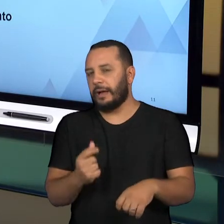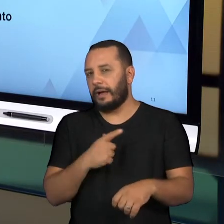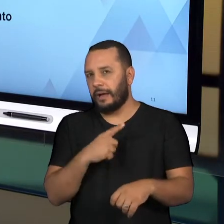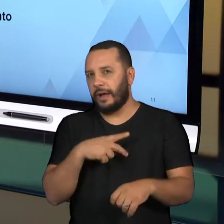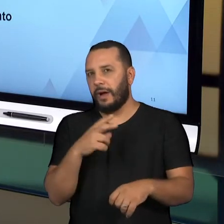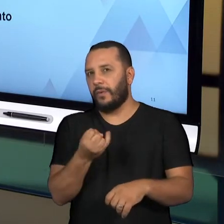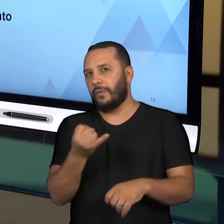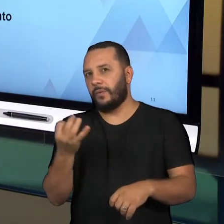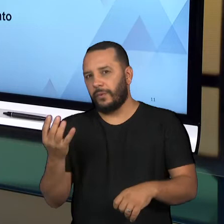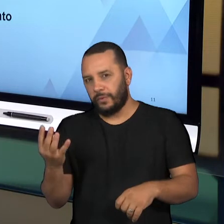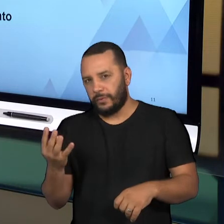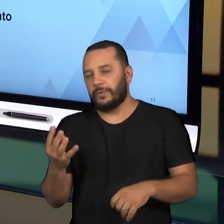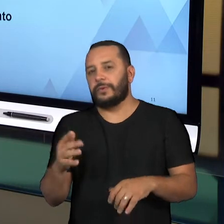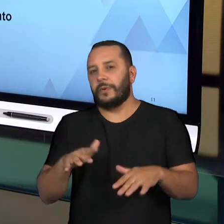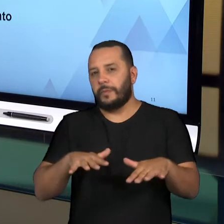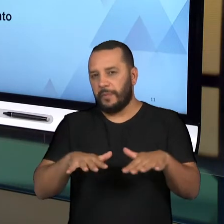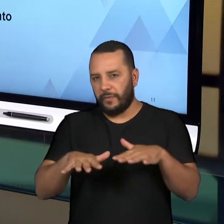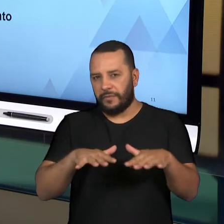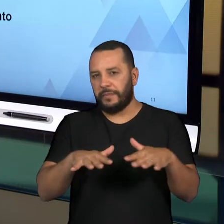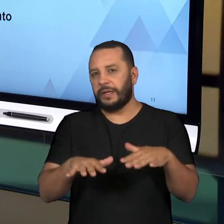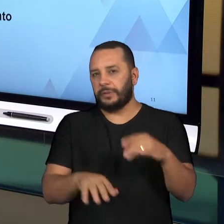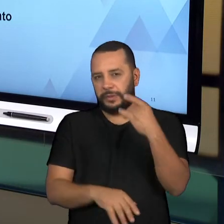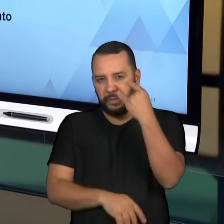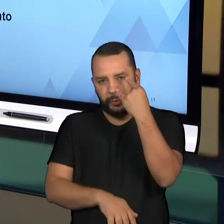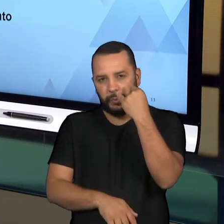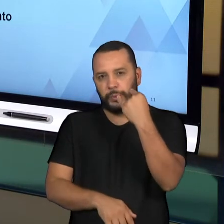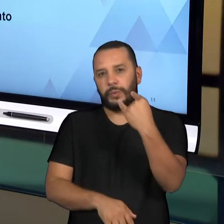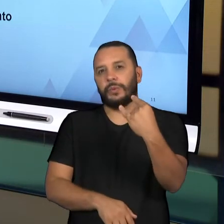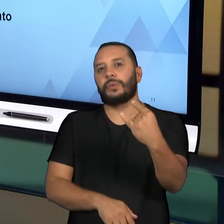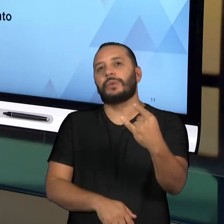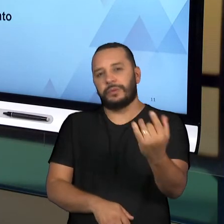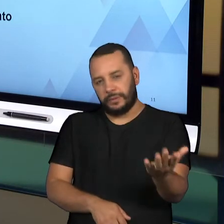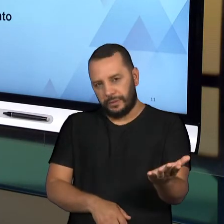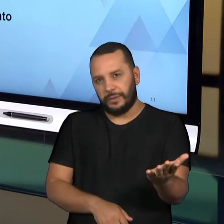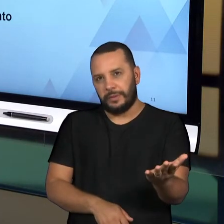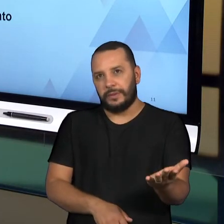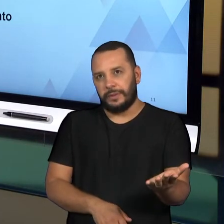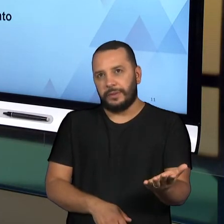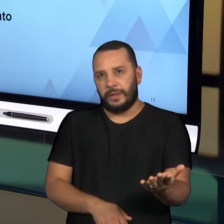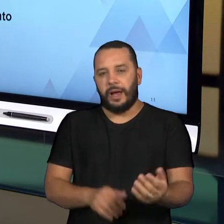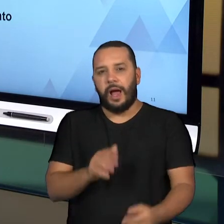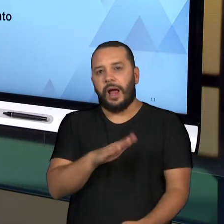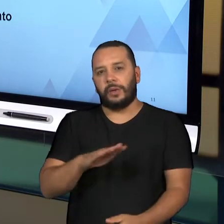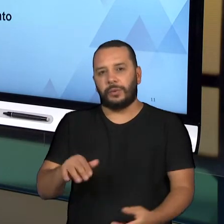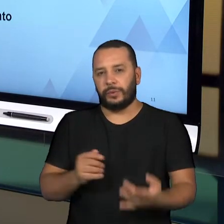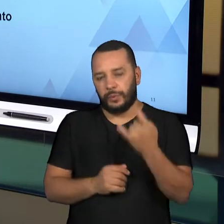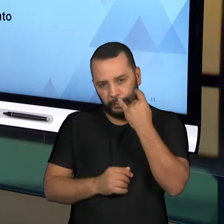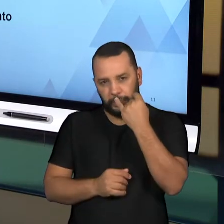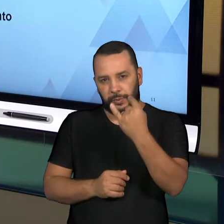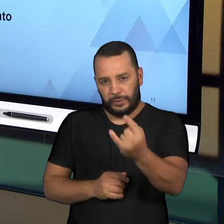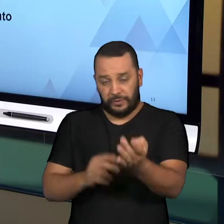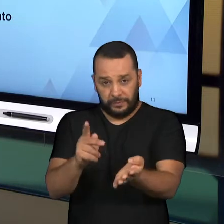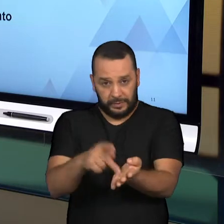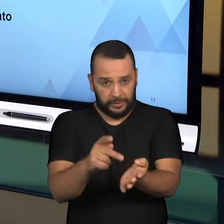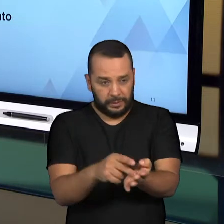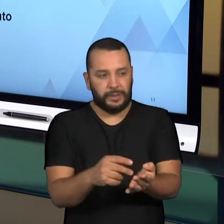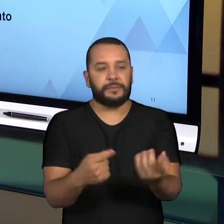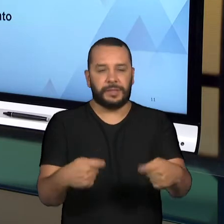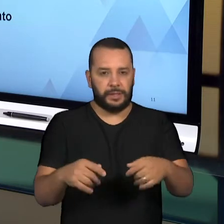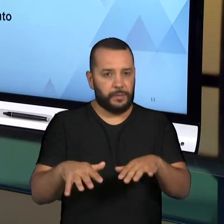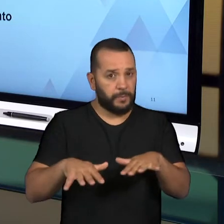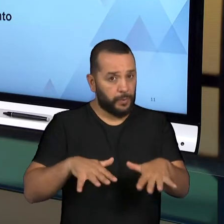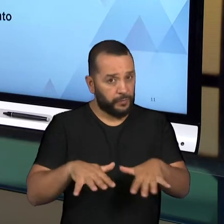alguns elementos que possam ser atrativo atrativos para o estudante então porque não trazer o